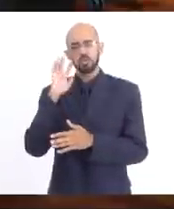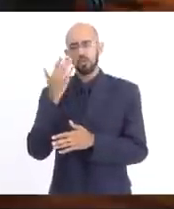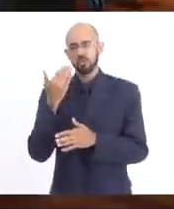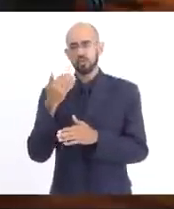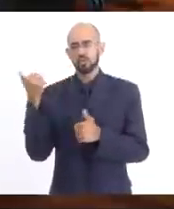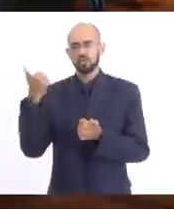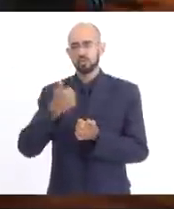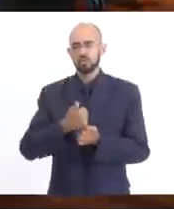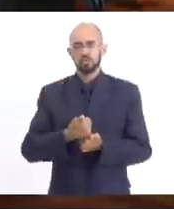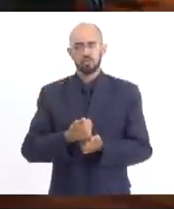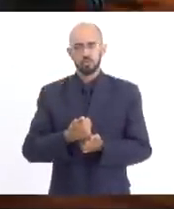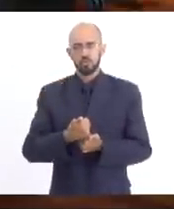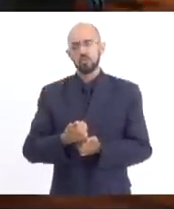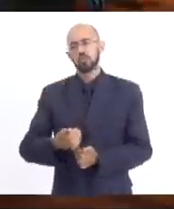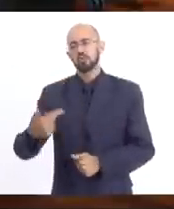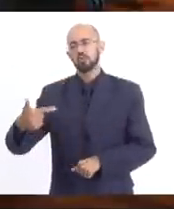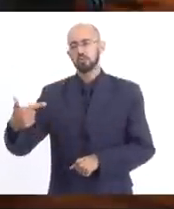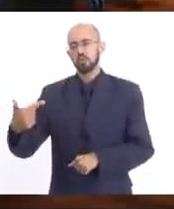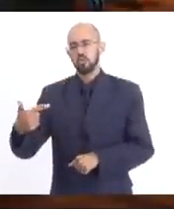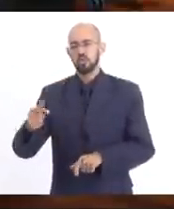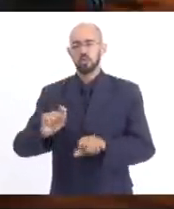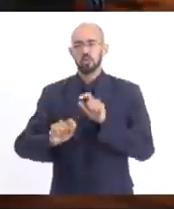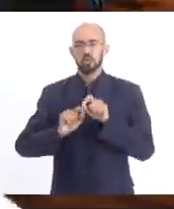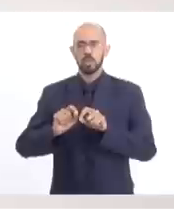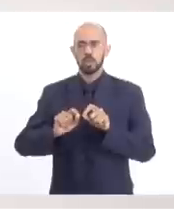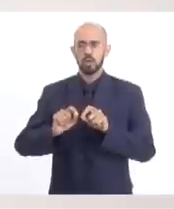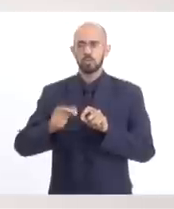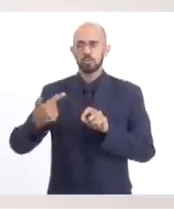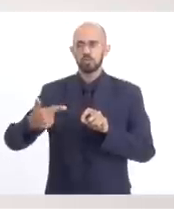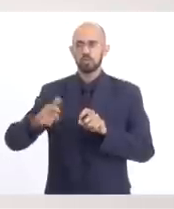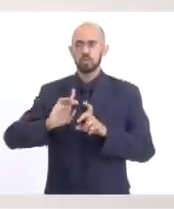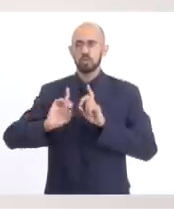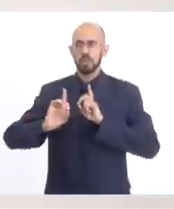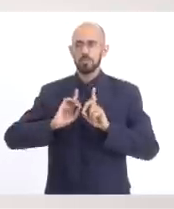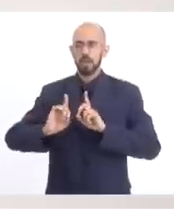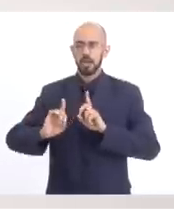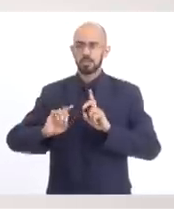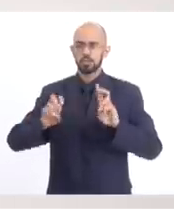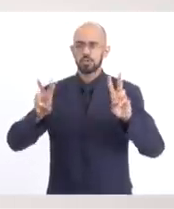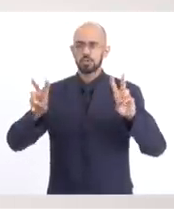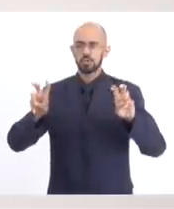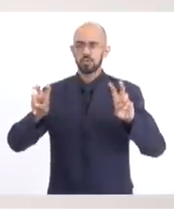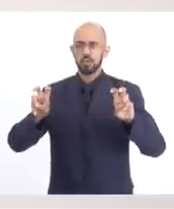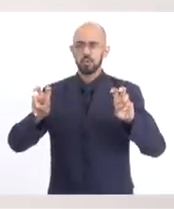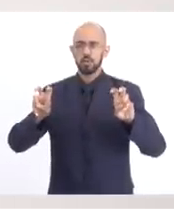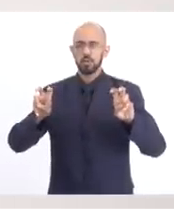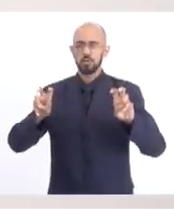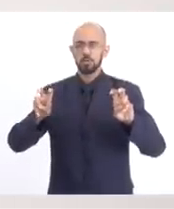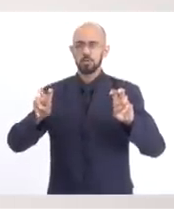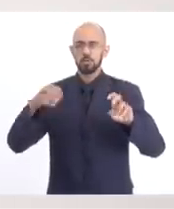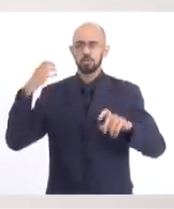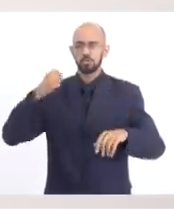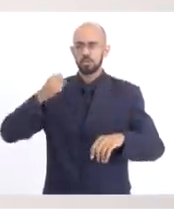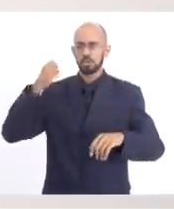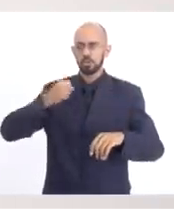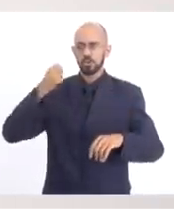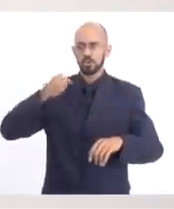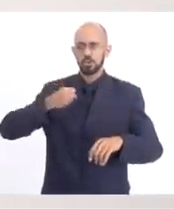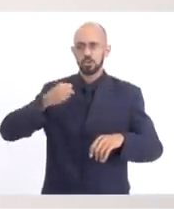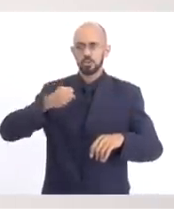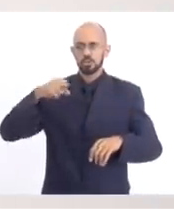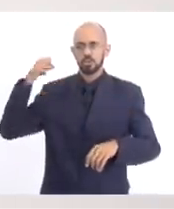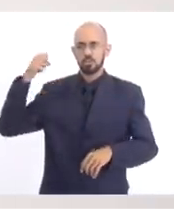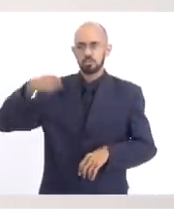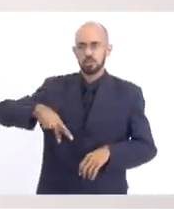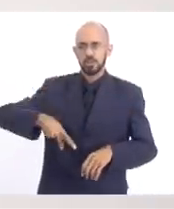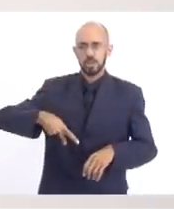primeiro ponto. O segundo ponto, um outro debate a respeito dos pensionistas, dos inativos, sobre